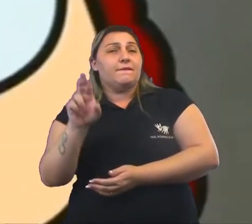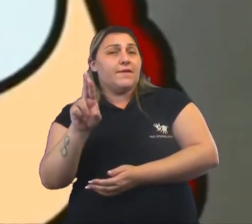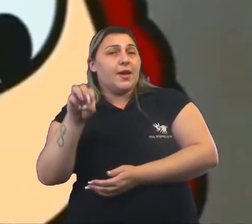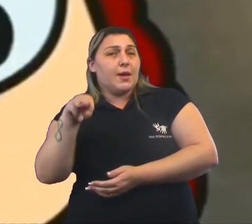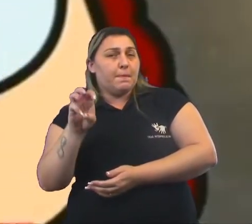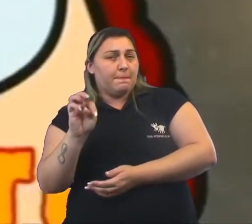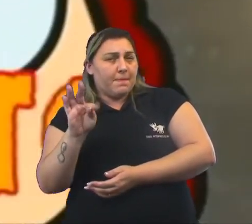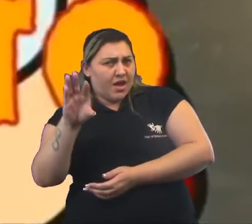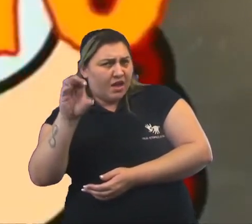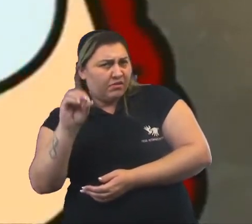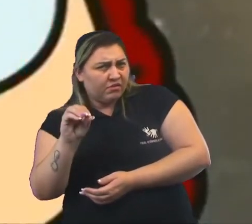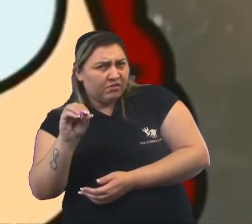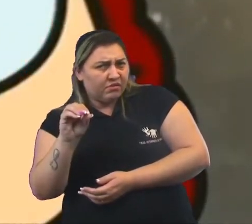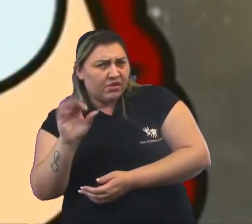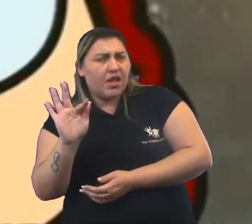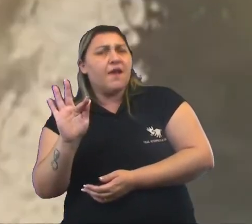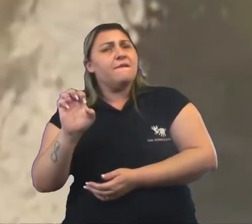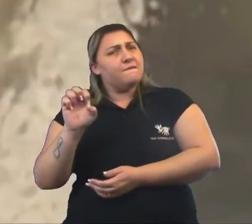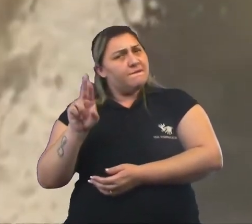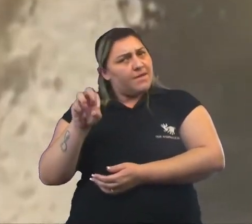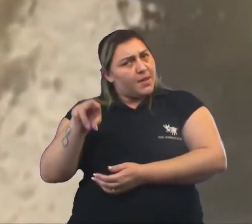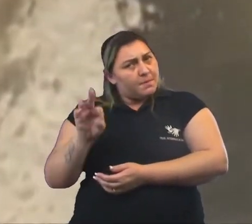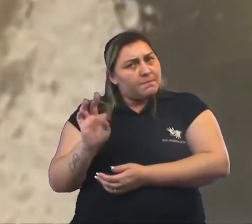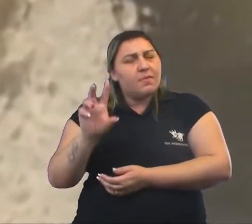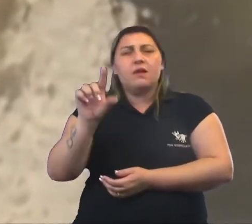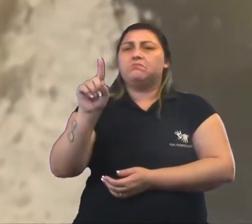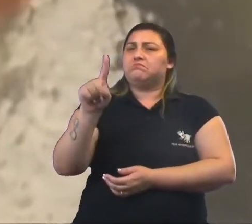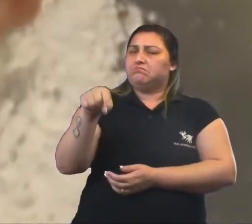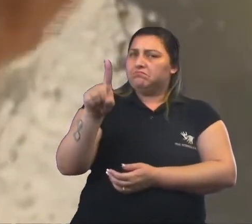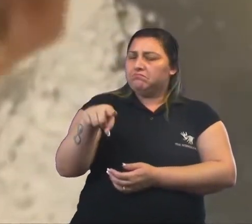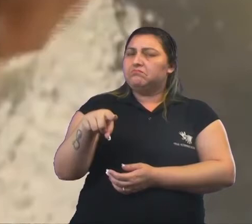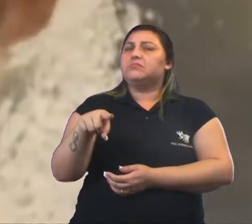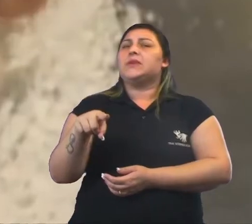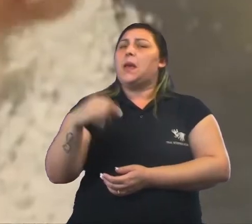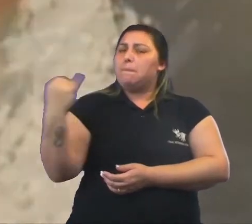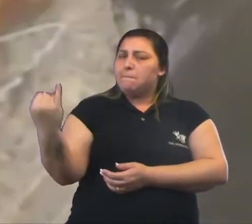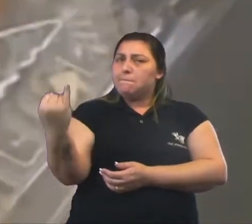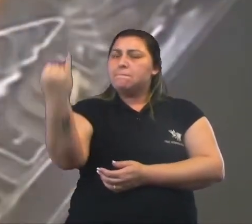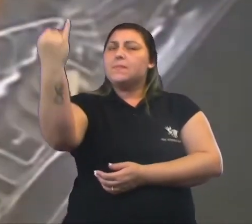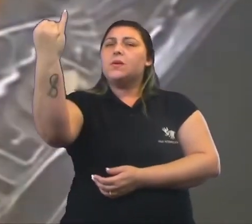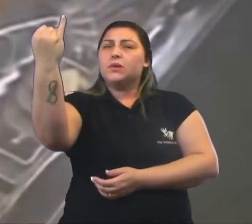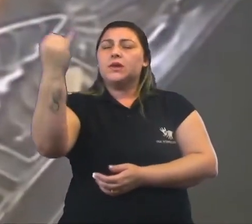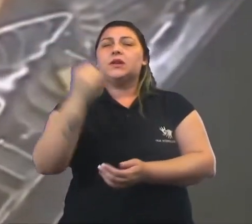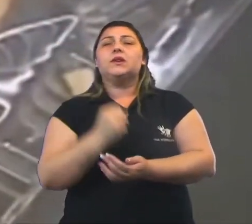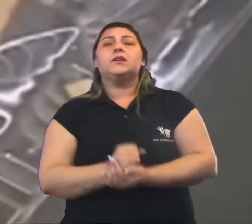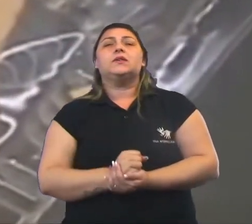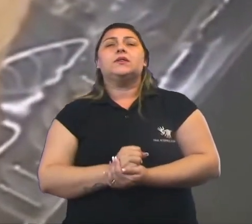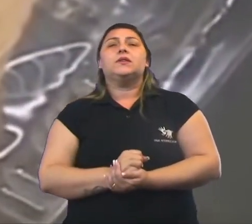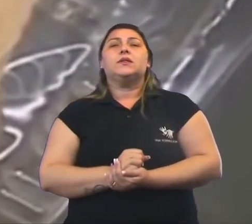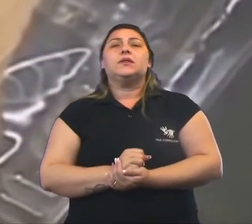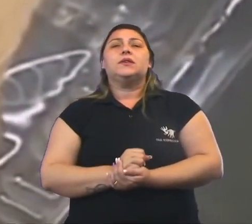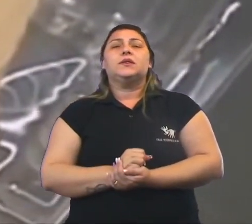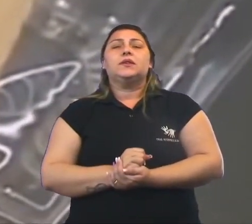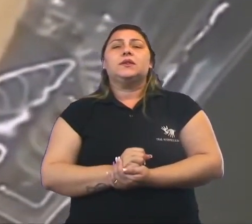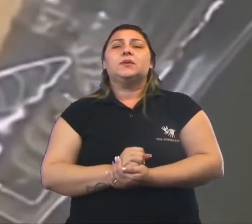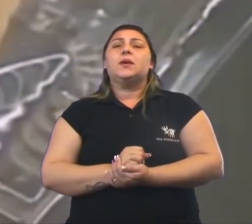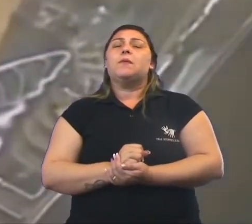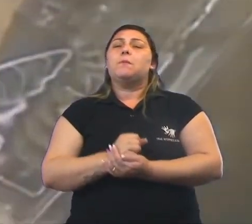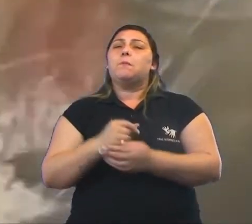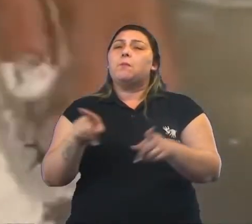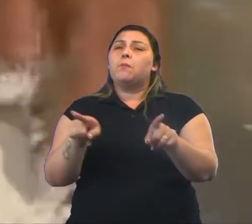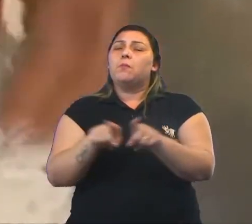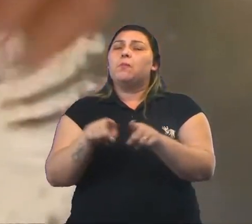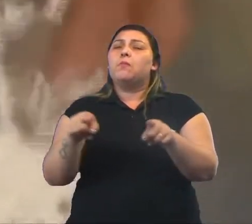fermento. Fermento? O fermento é muito importante. Ele é um ingrediente feito